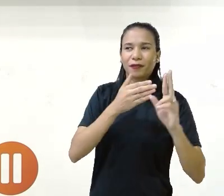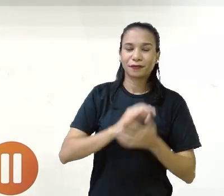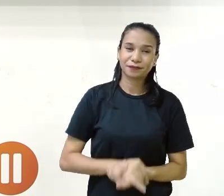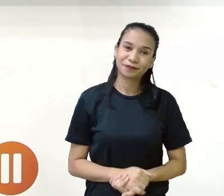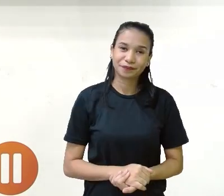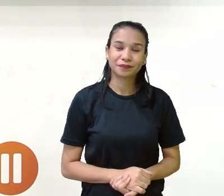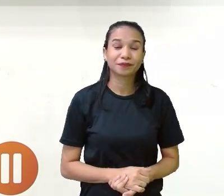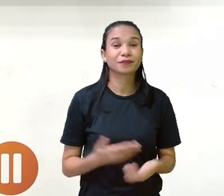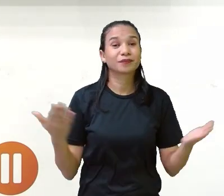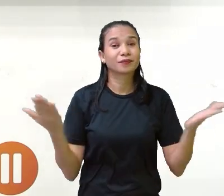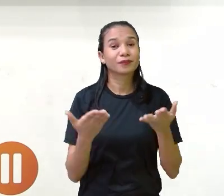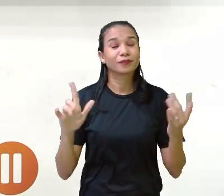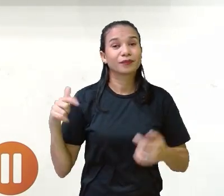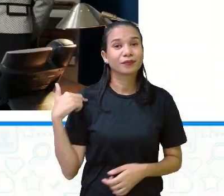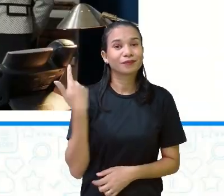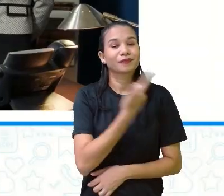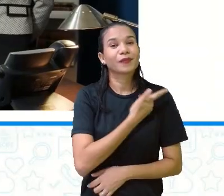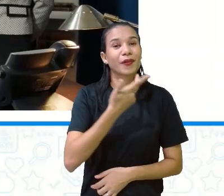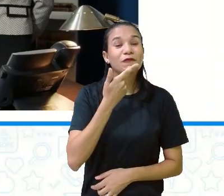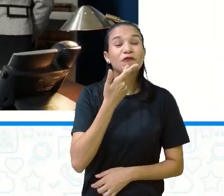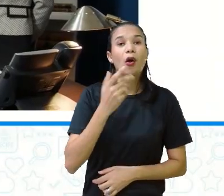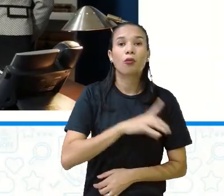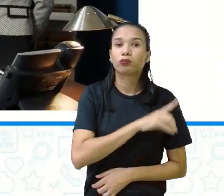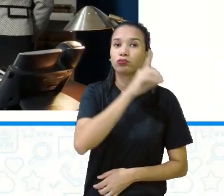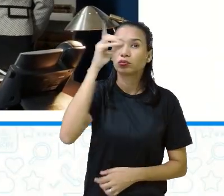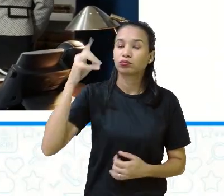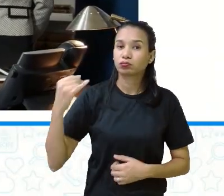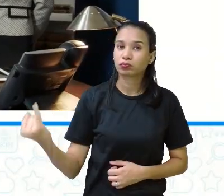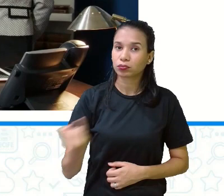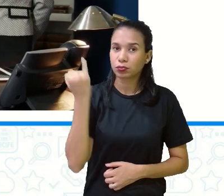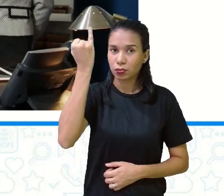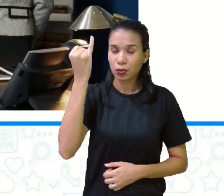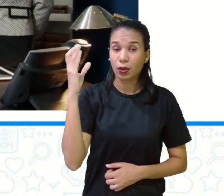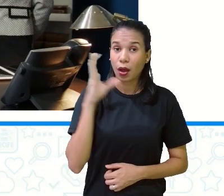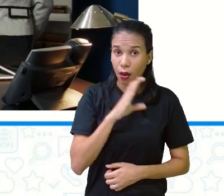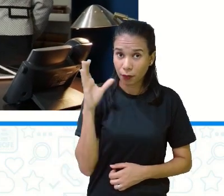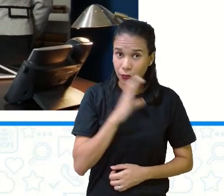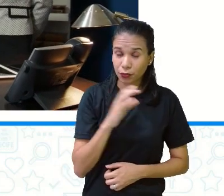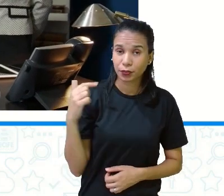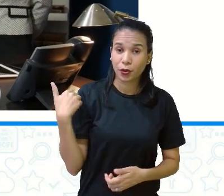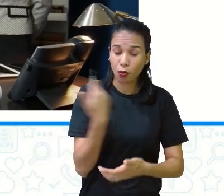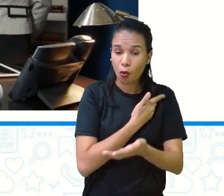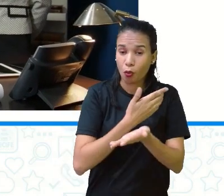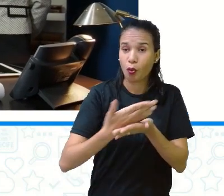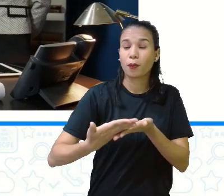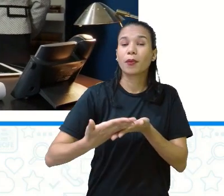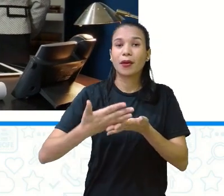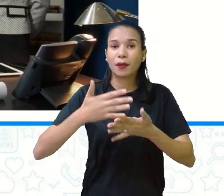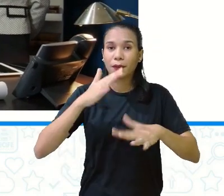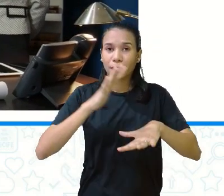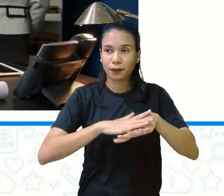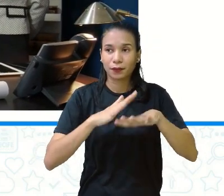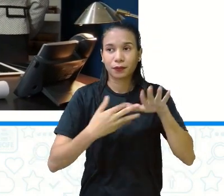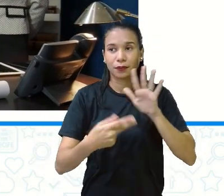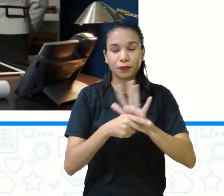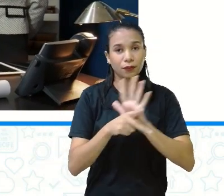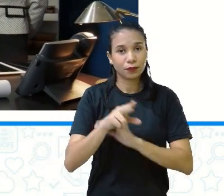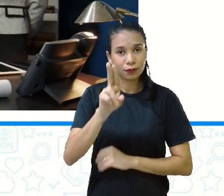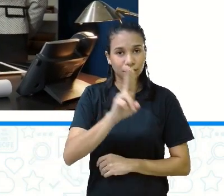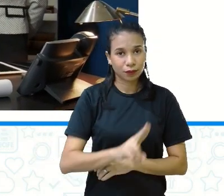E aí a gente vai falar de um dia bem importante. Vou falar de forma rápida para a gente começar e entender como é que a gente